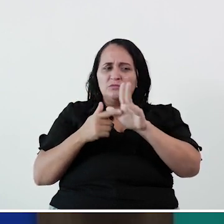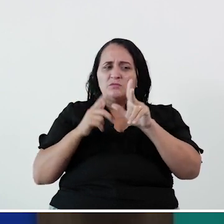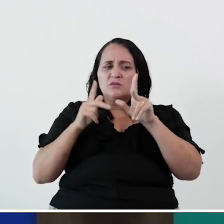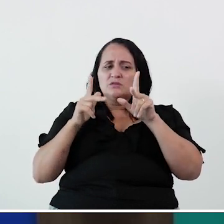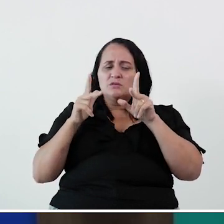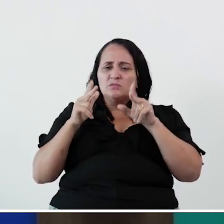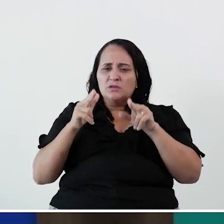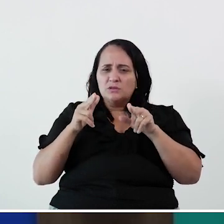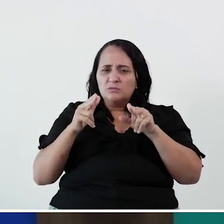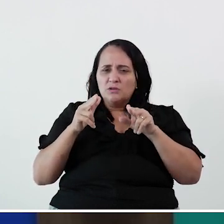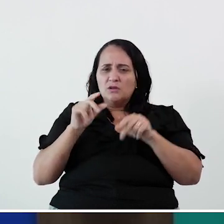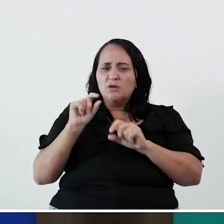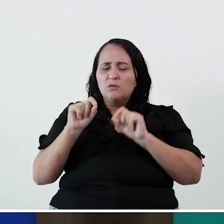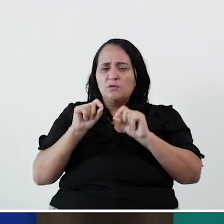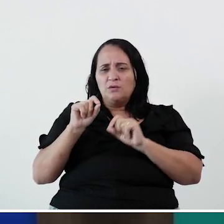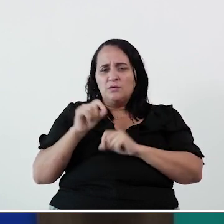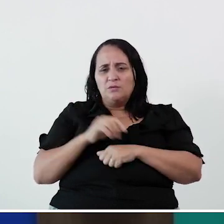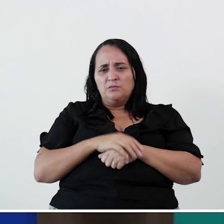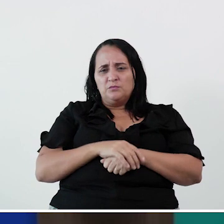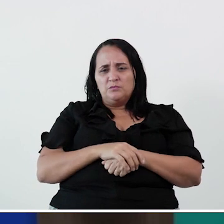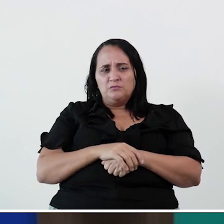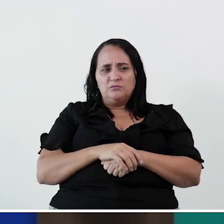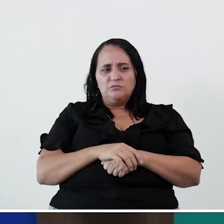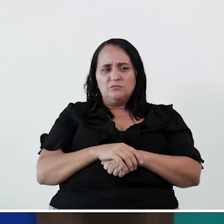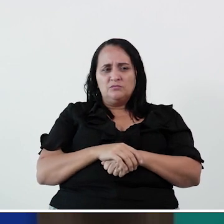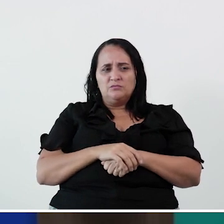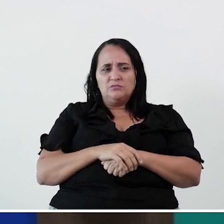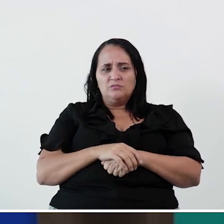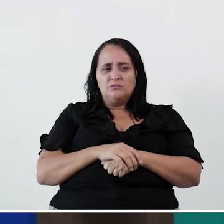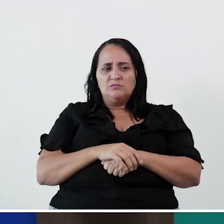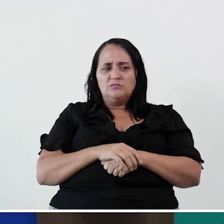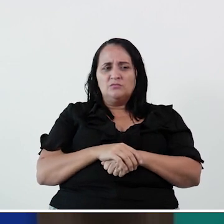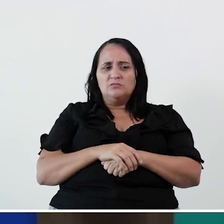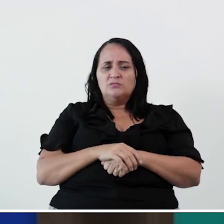dízima, eu poderia representá-la dessa forma.